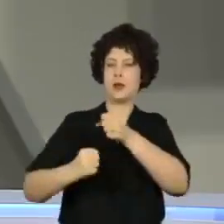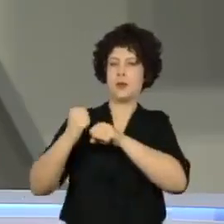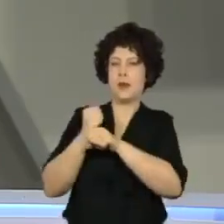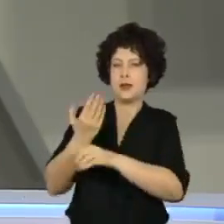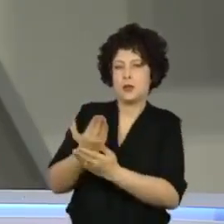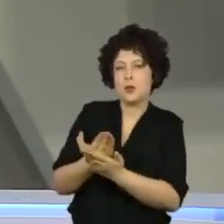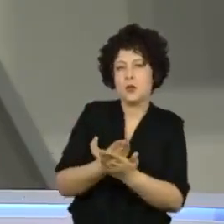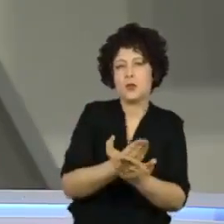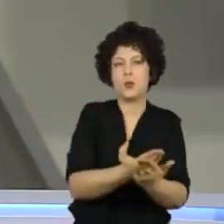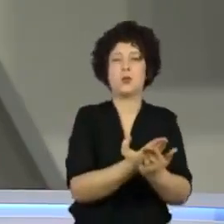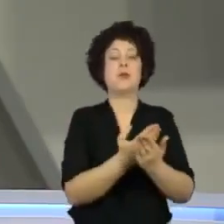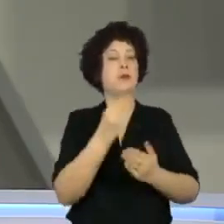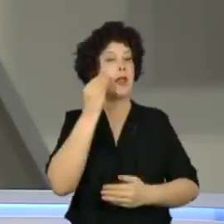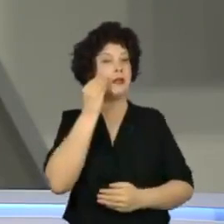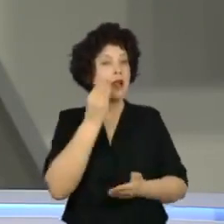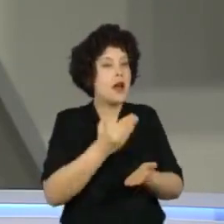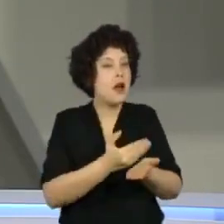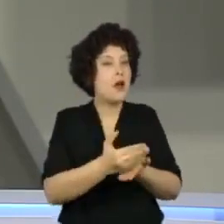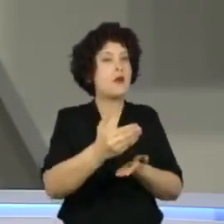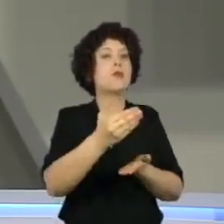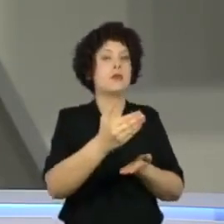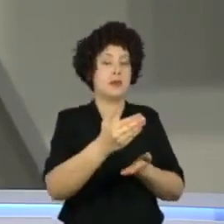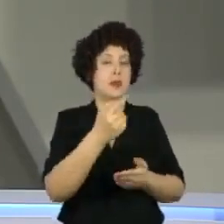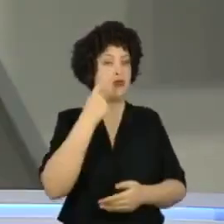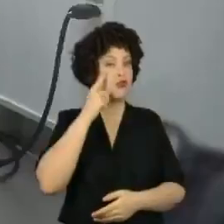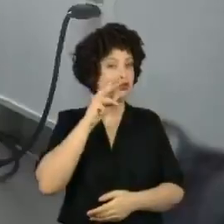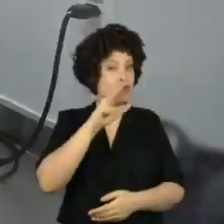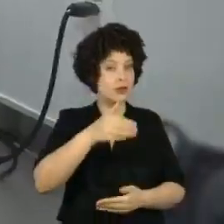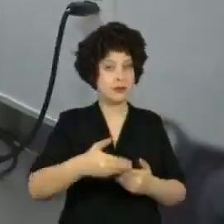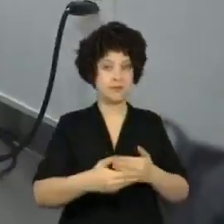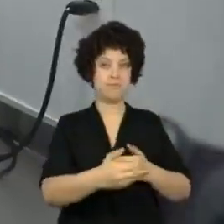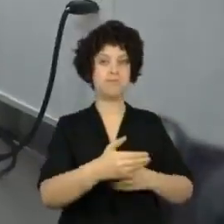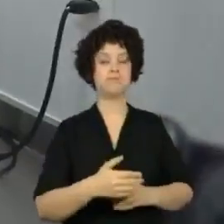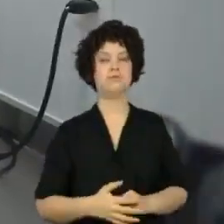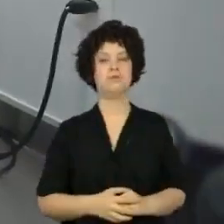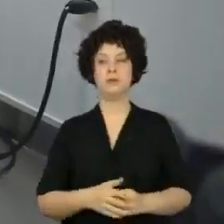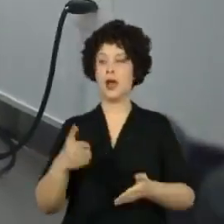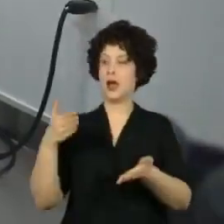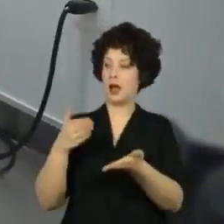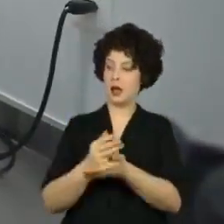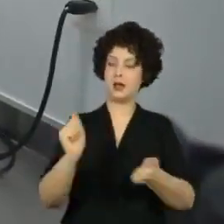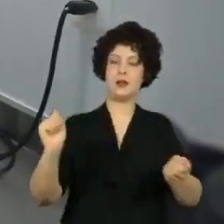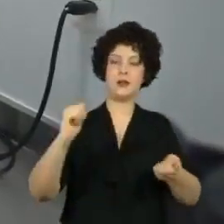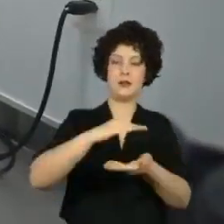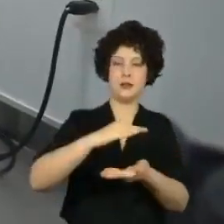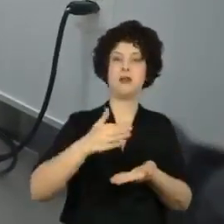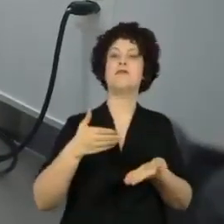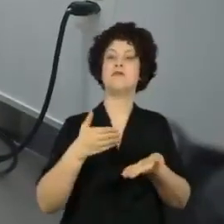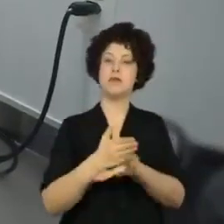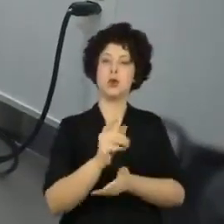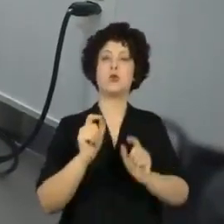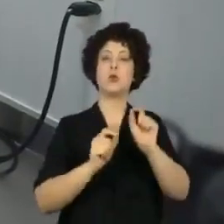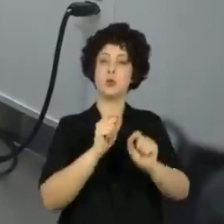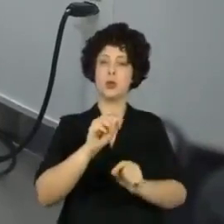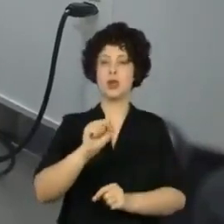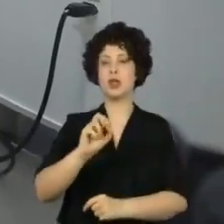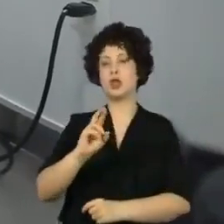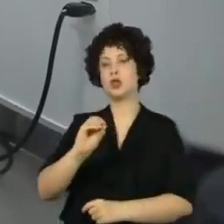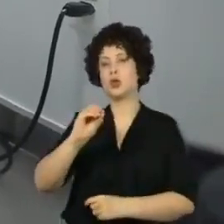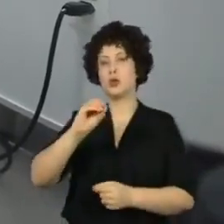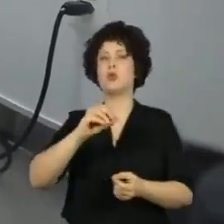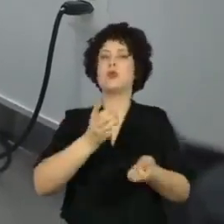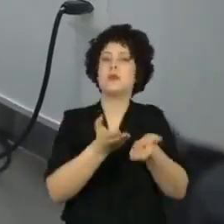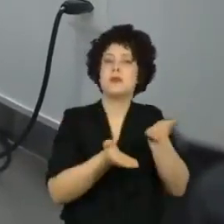passado pela instituição os testes devem começar nos próximos dias a autorização da Anvisa permitirá que o soro seja